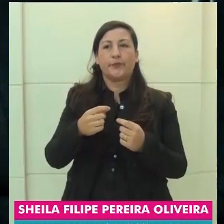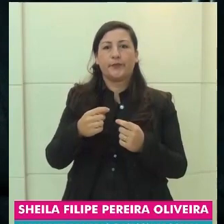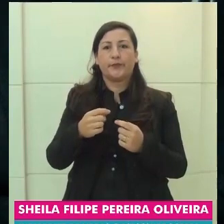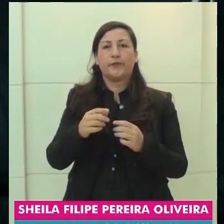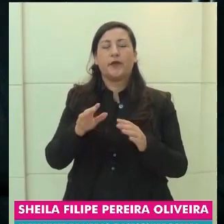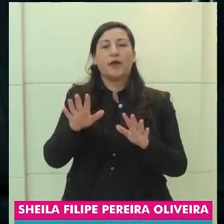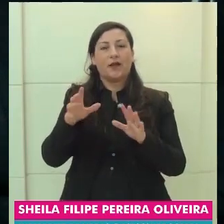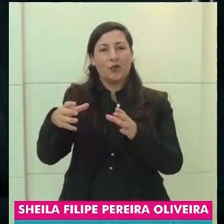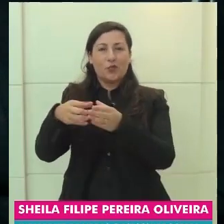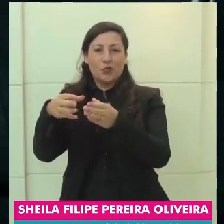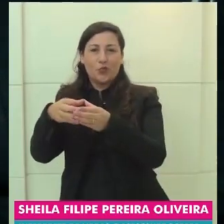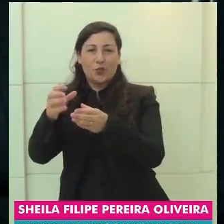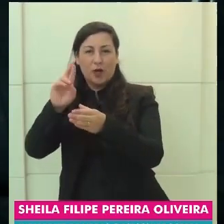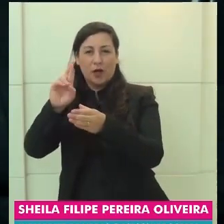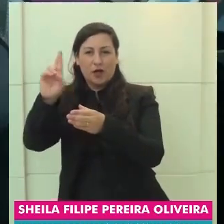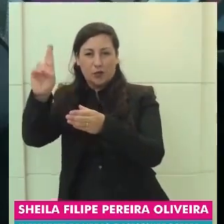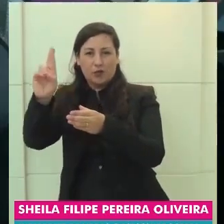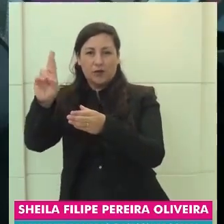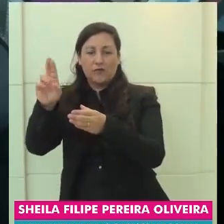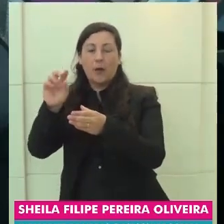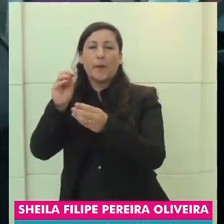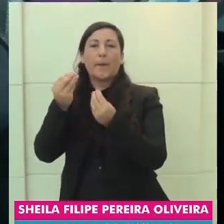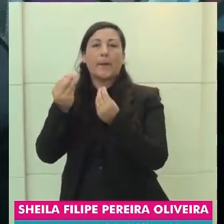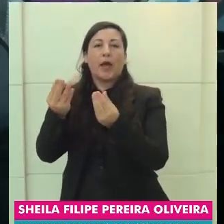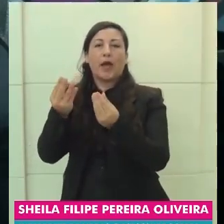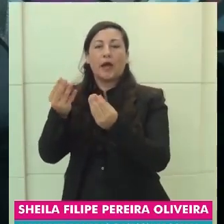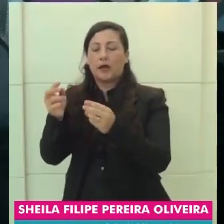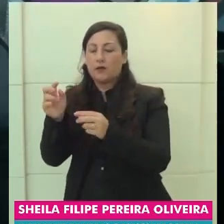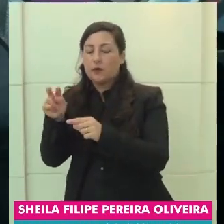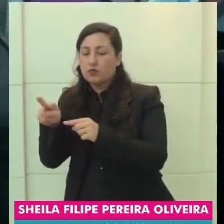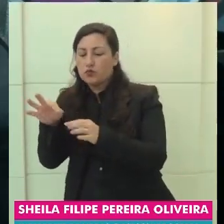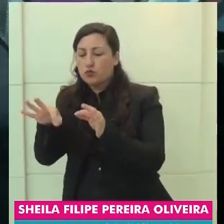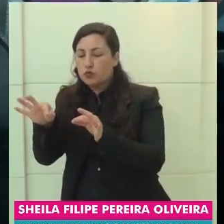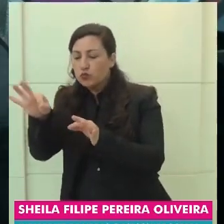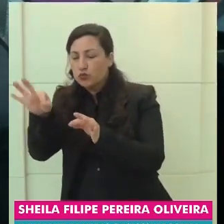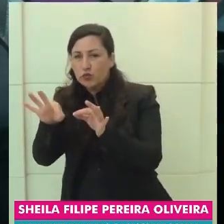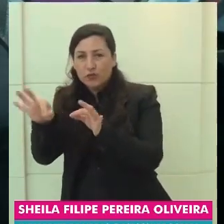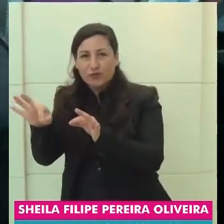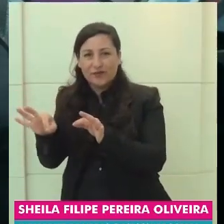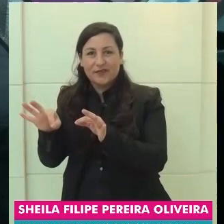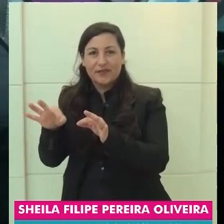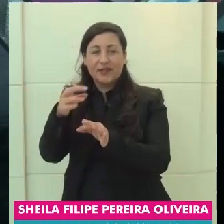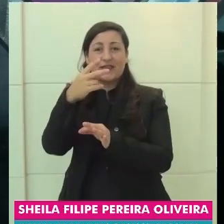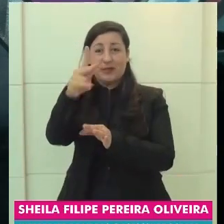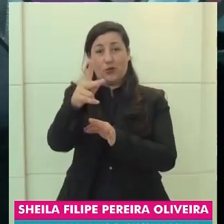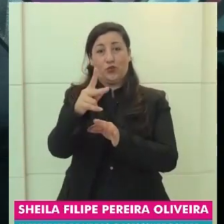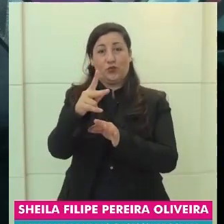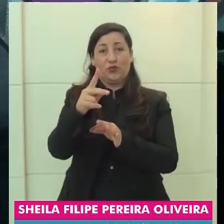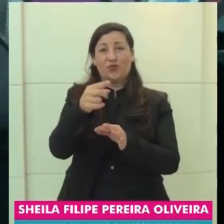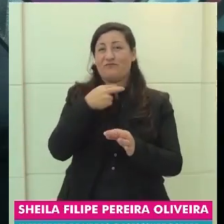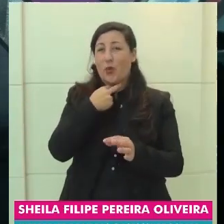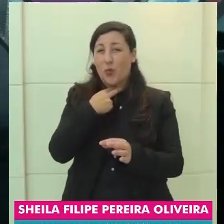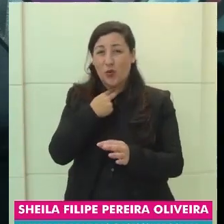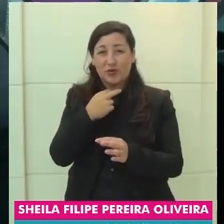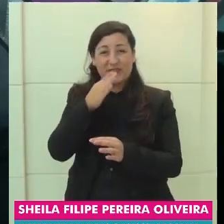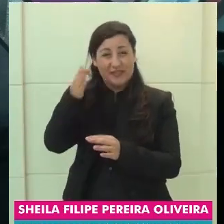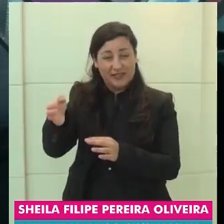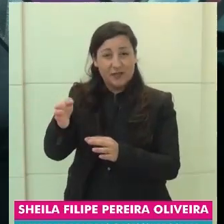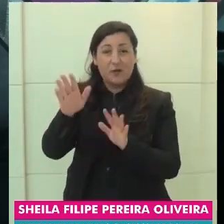pelos próprios a turma lá que vai ficar controlando as cartelas de todo mundo. Legal. Então, assim, se você não estar aí,